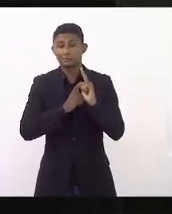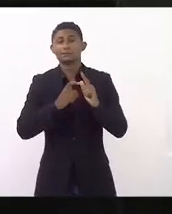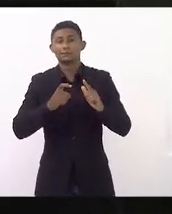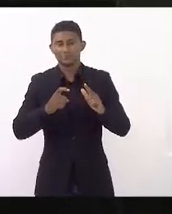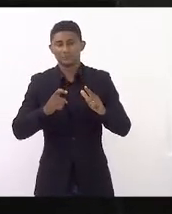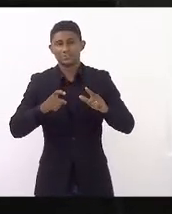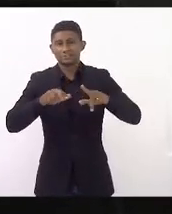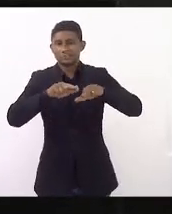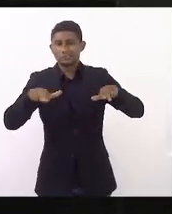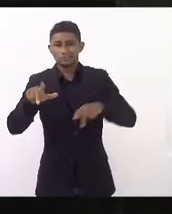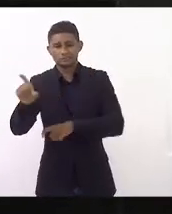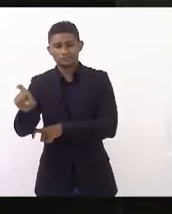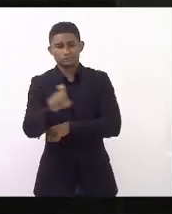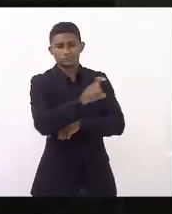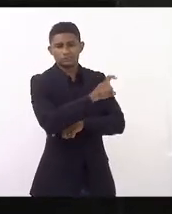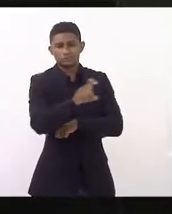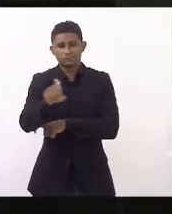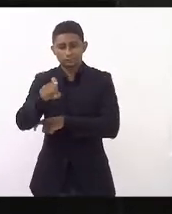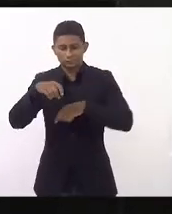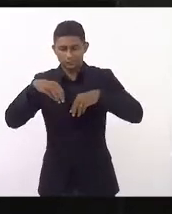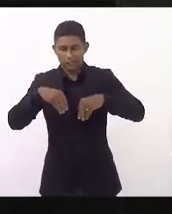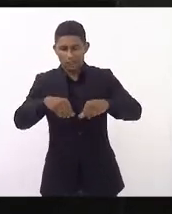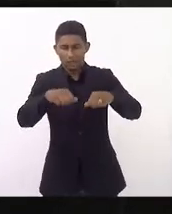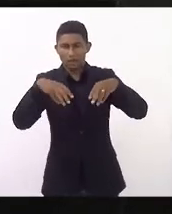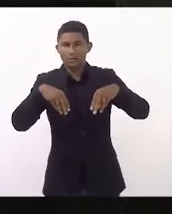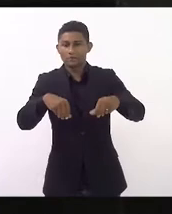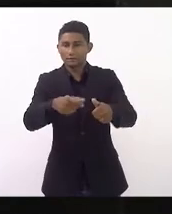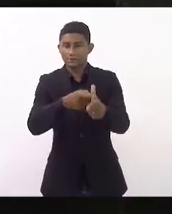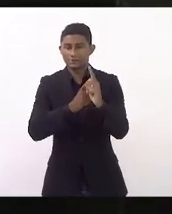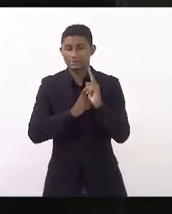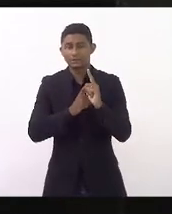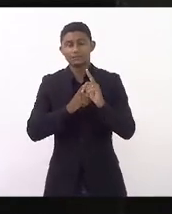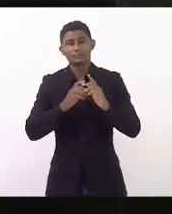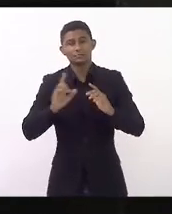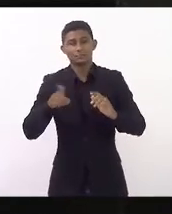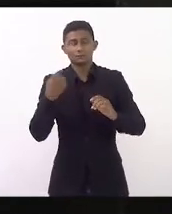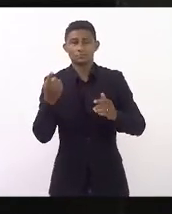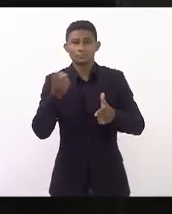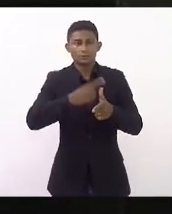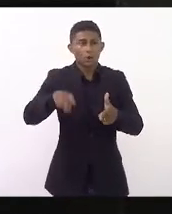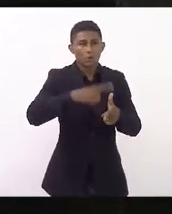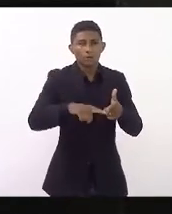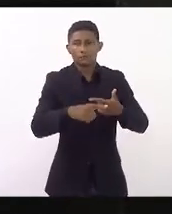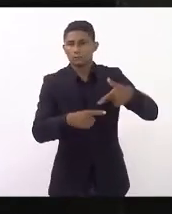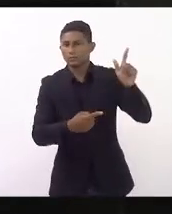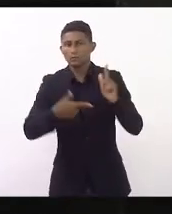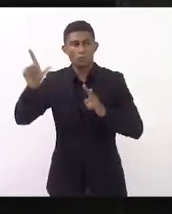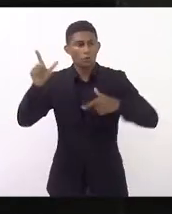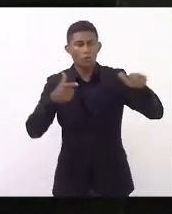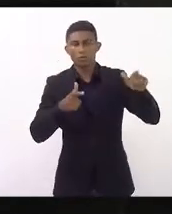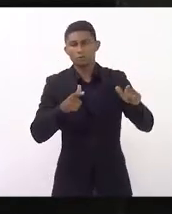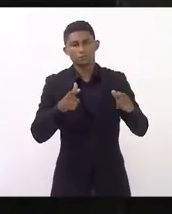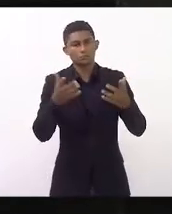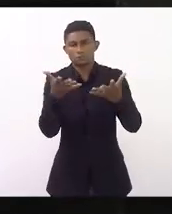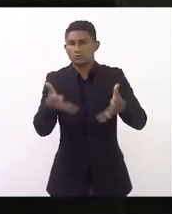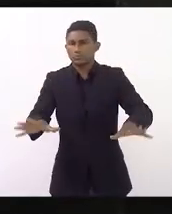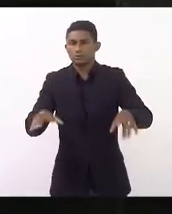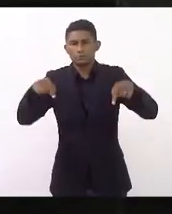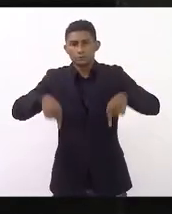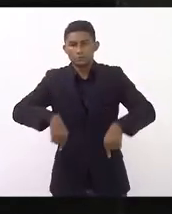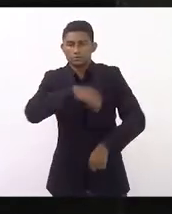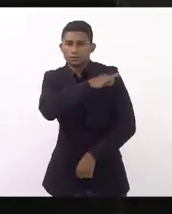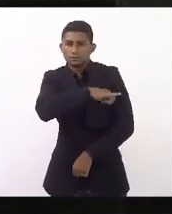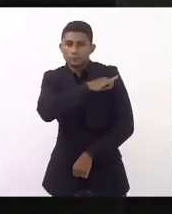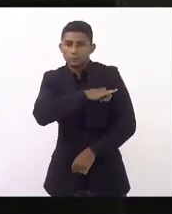fertilizantes desses países, não nos tragam outros problemas, em especial para o Estado do Rio de Janeiro. A gente já viu